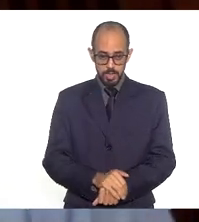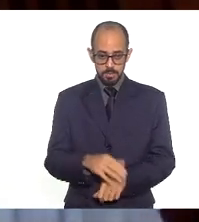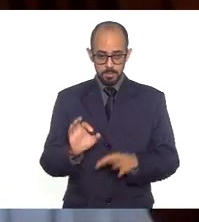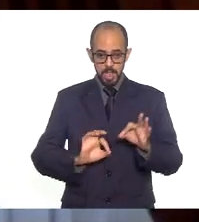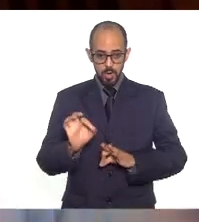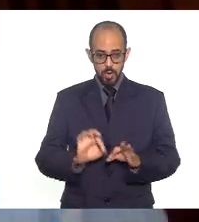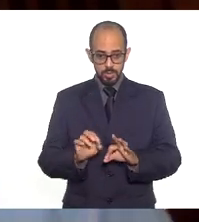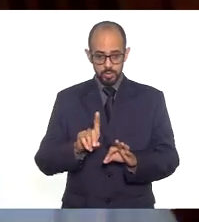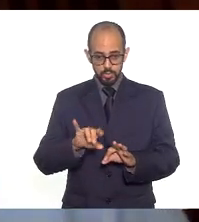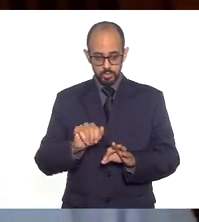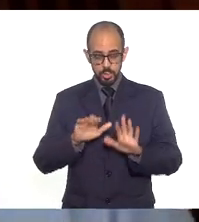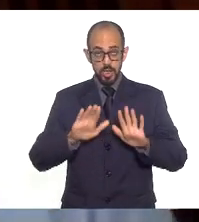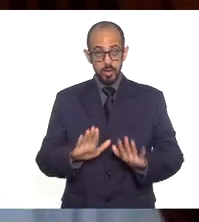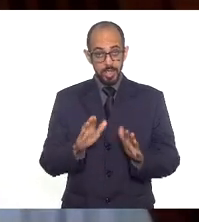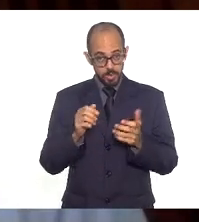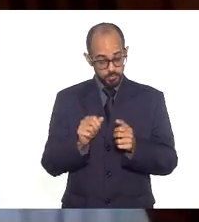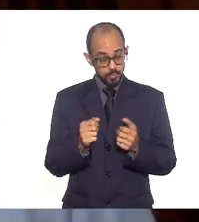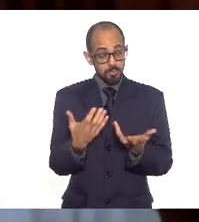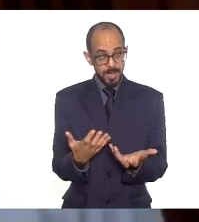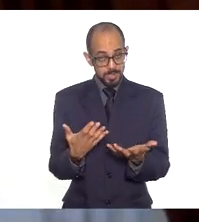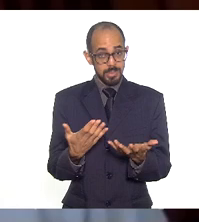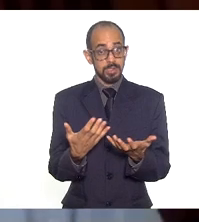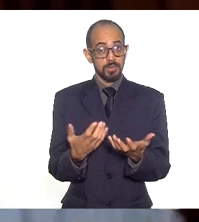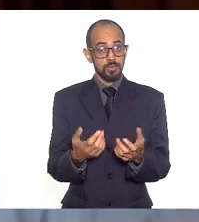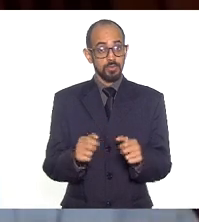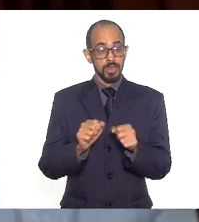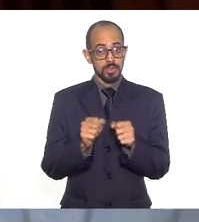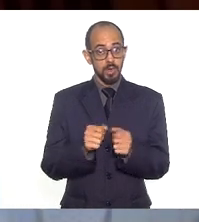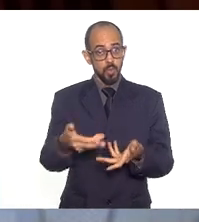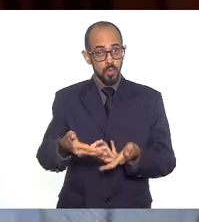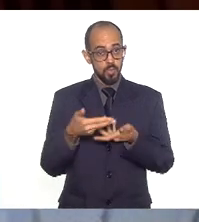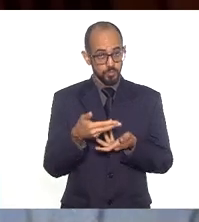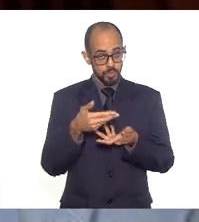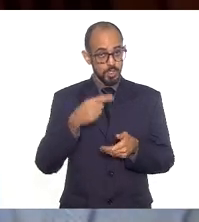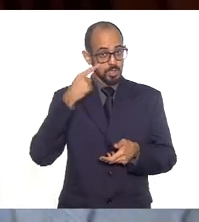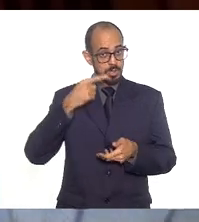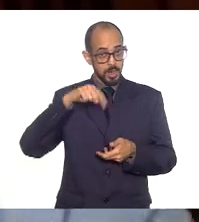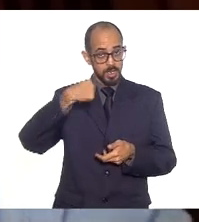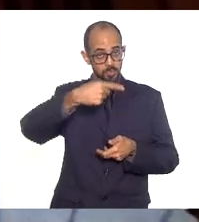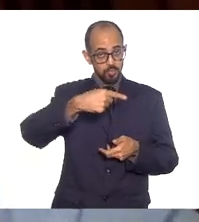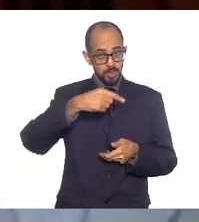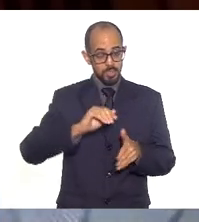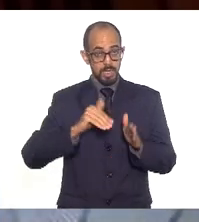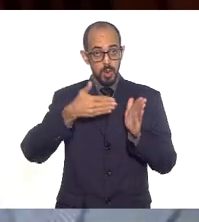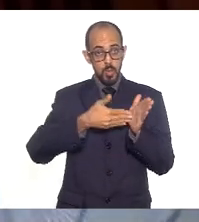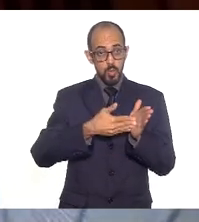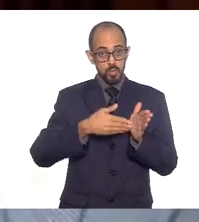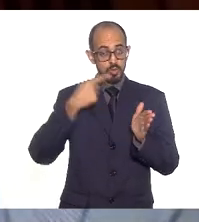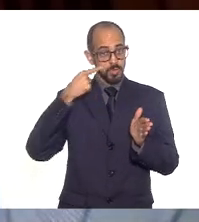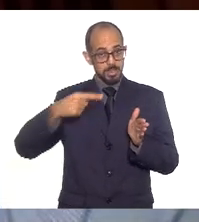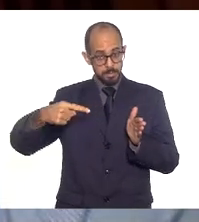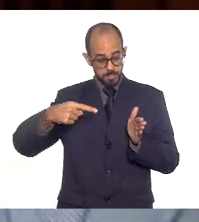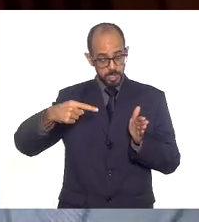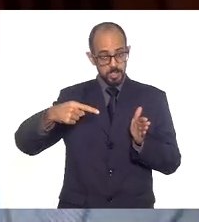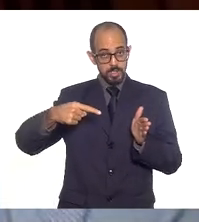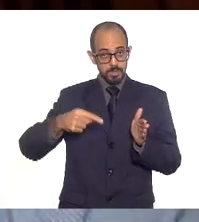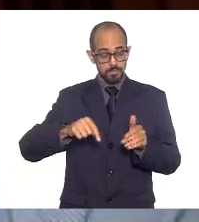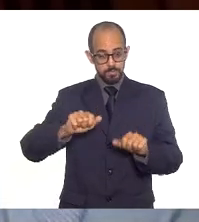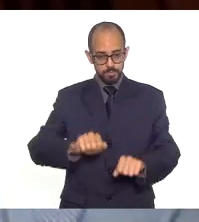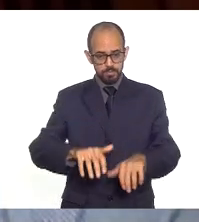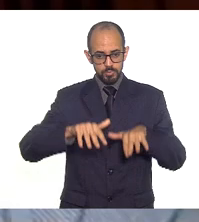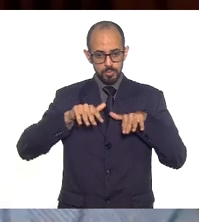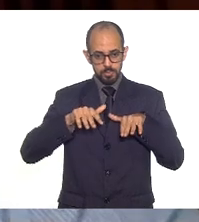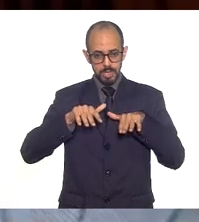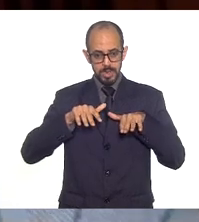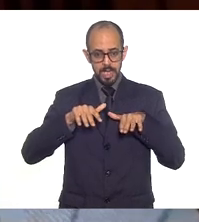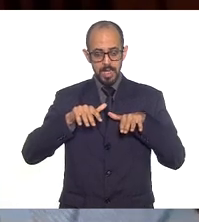fazer um anúncio e um convite. Na semana que vem será nossa última semana do plenário no